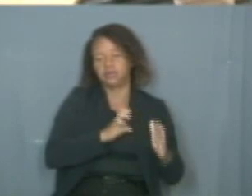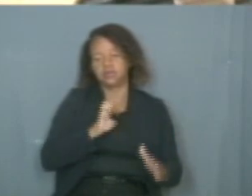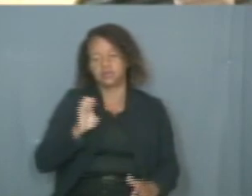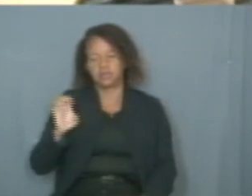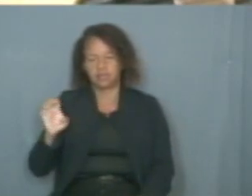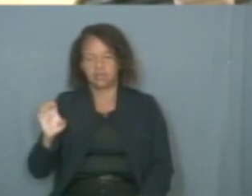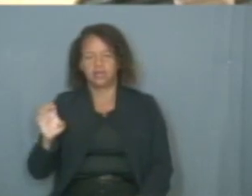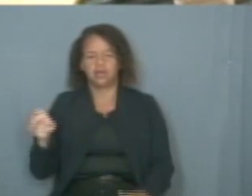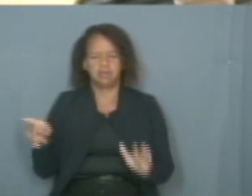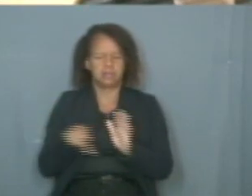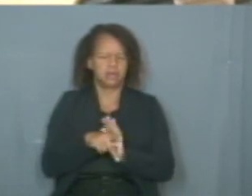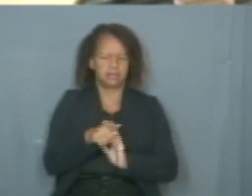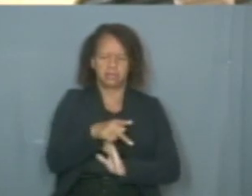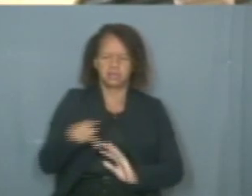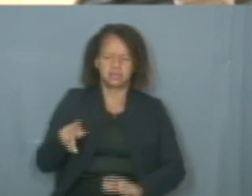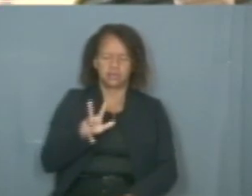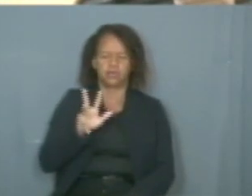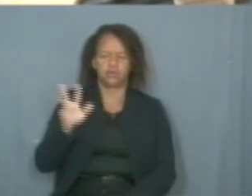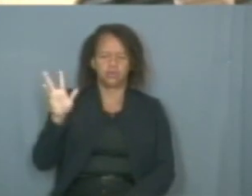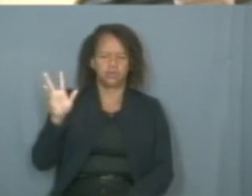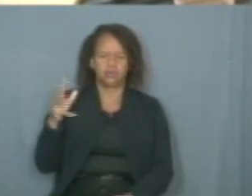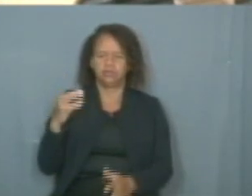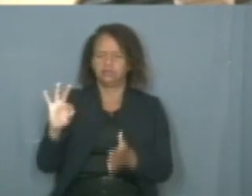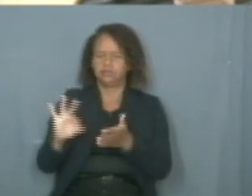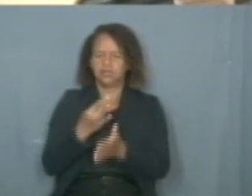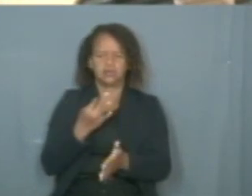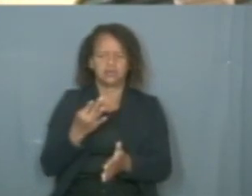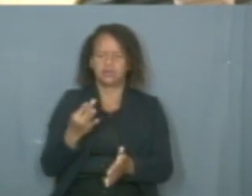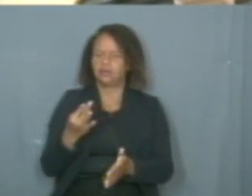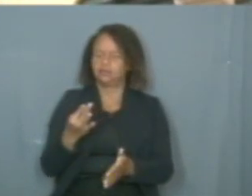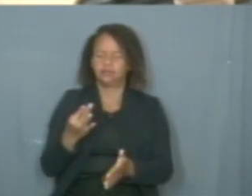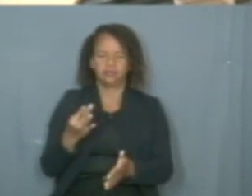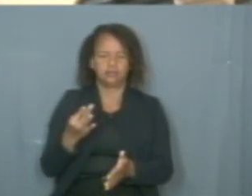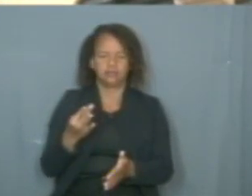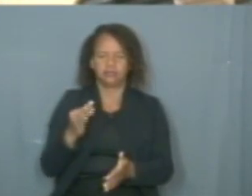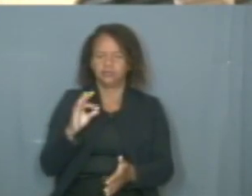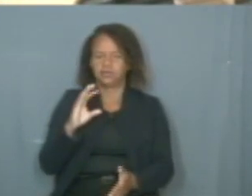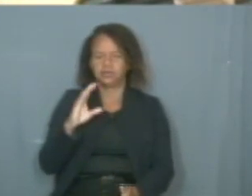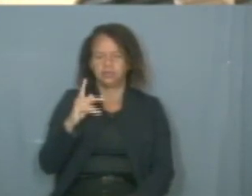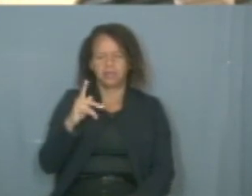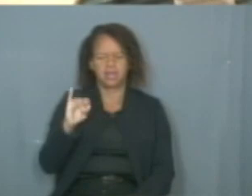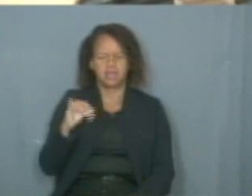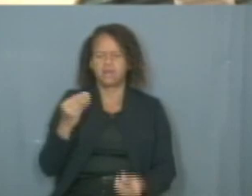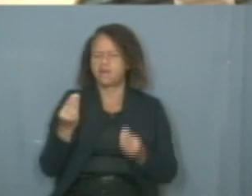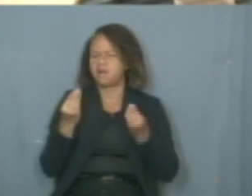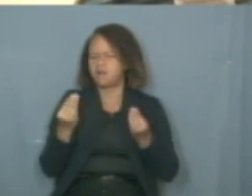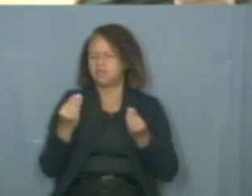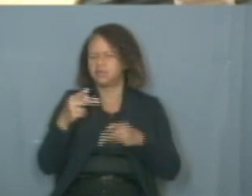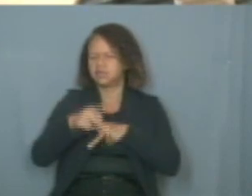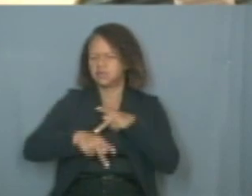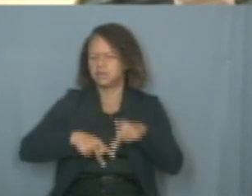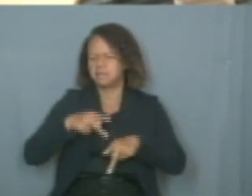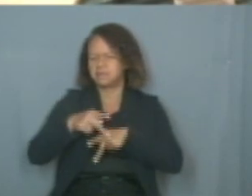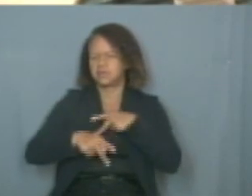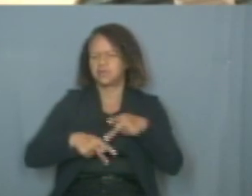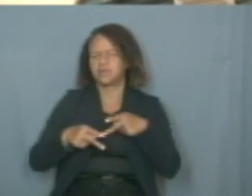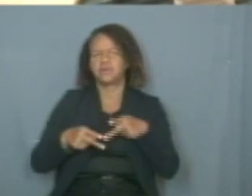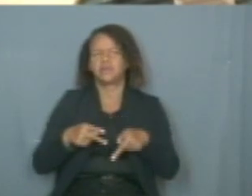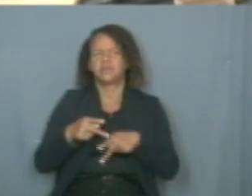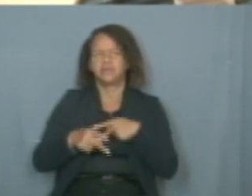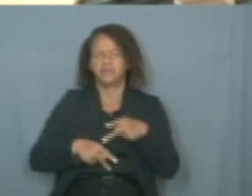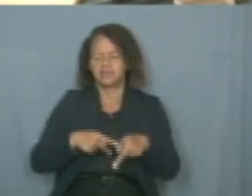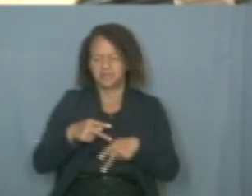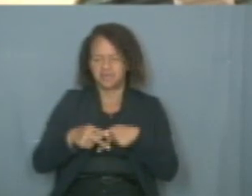do próprio partido do presidente Lula, não assinaram a CPI. Então a gente fica assim, como é que esse povo quer